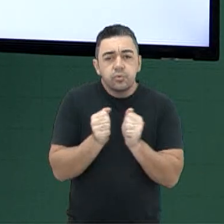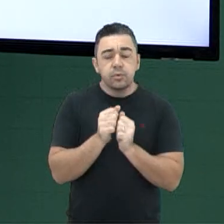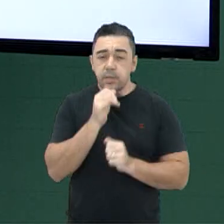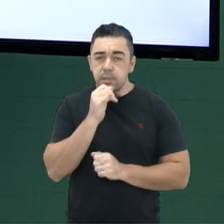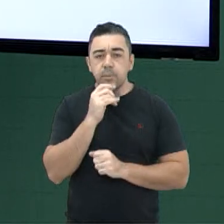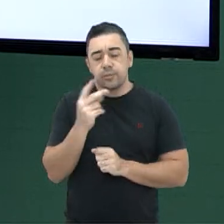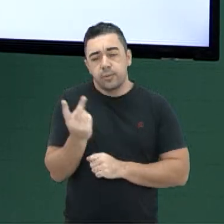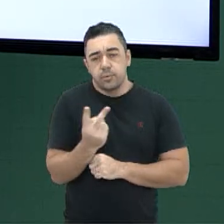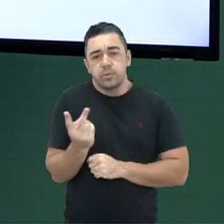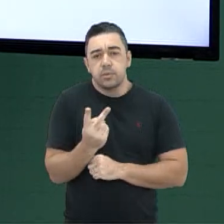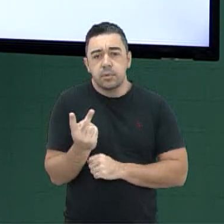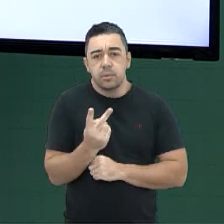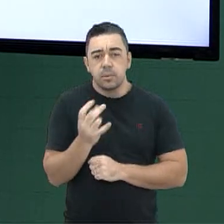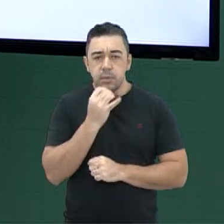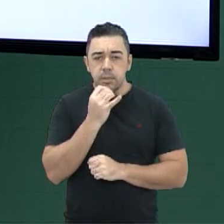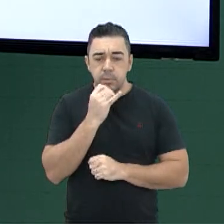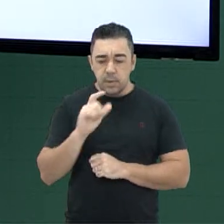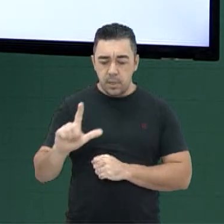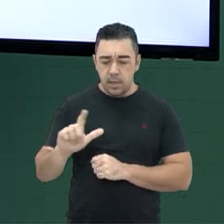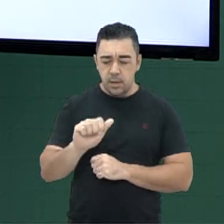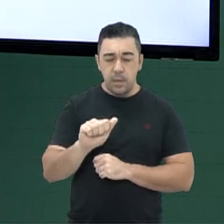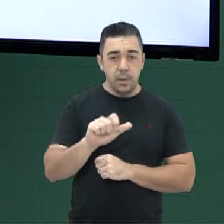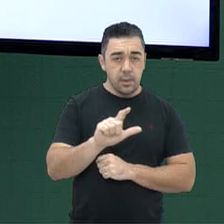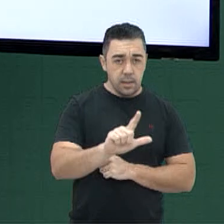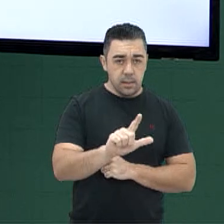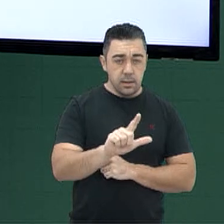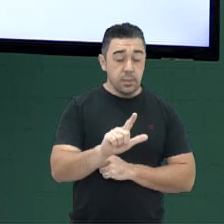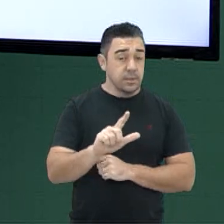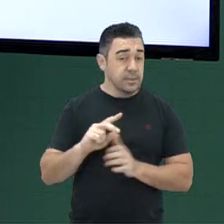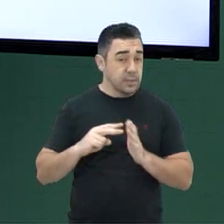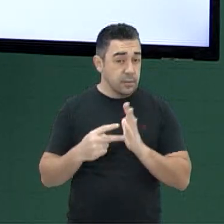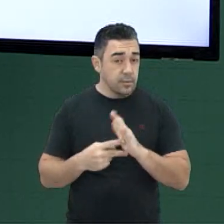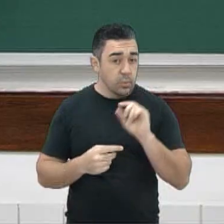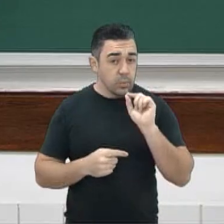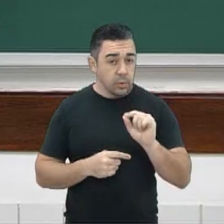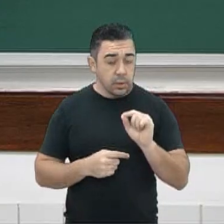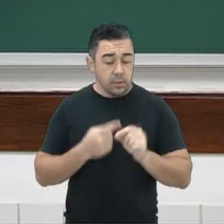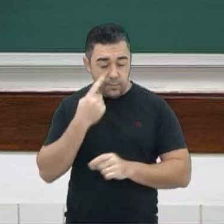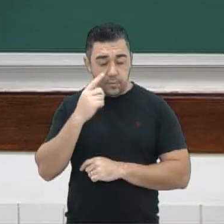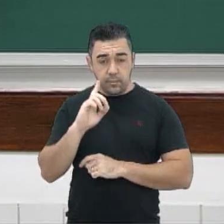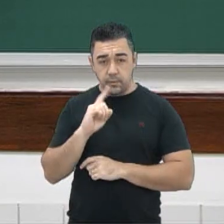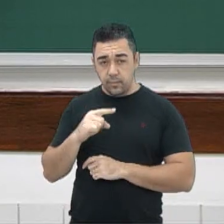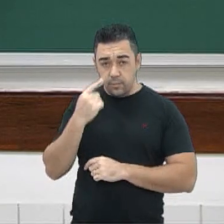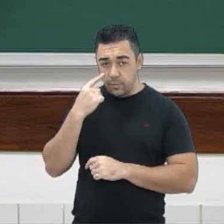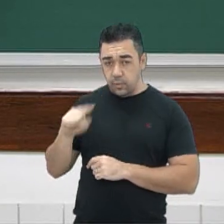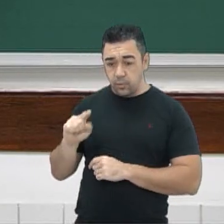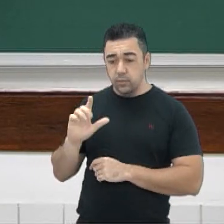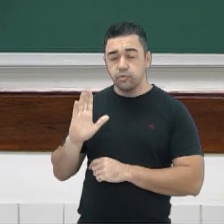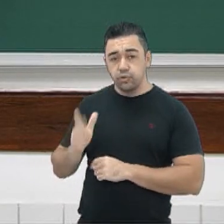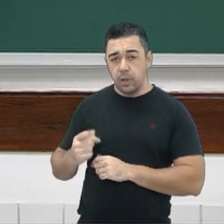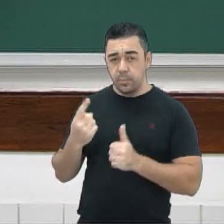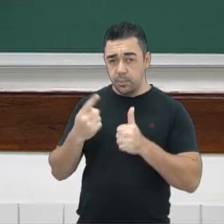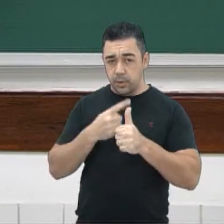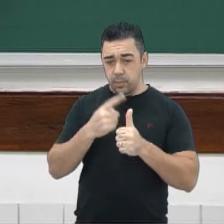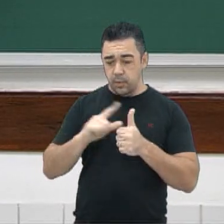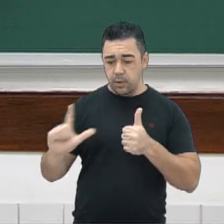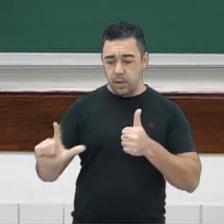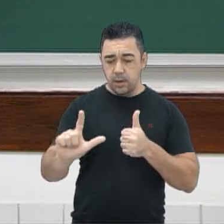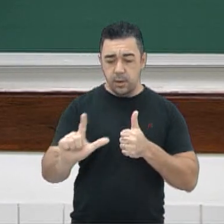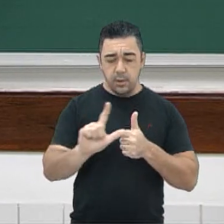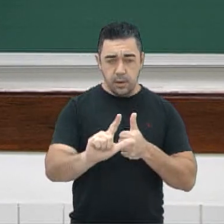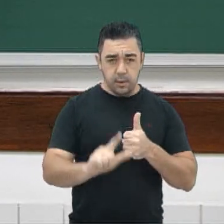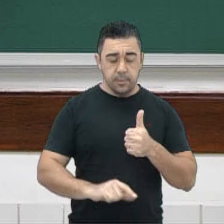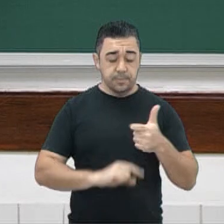de congruência, que é o LAL. Então nós vimos aqui o primeiro caso, LLL, o